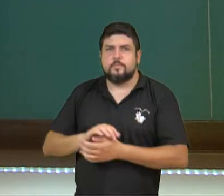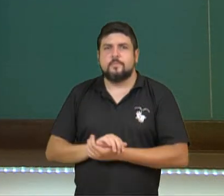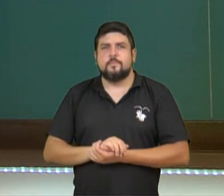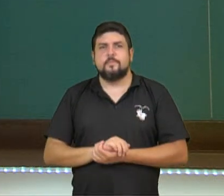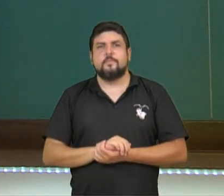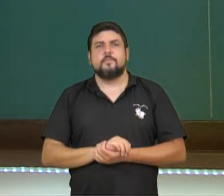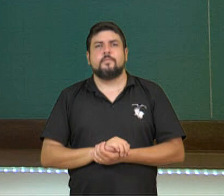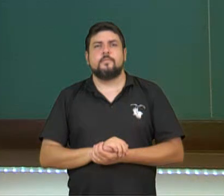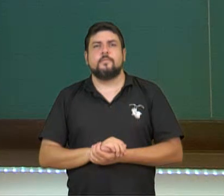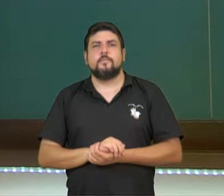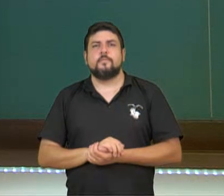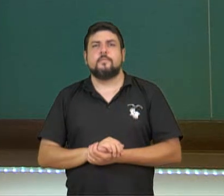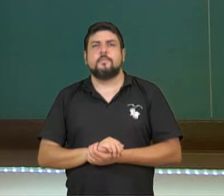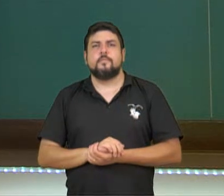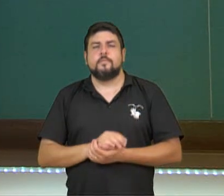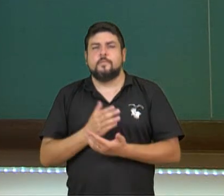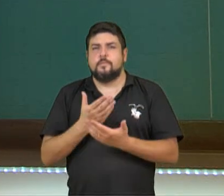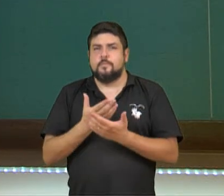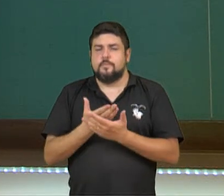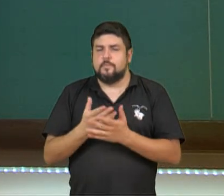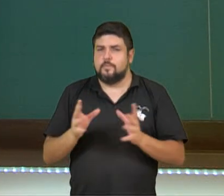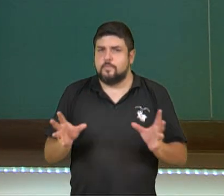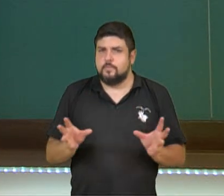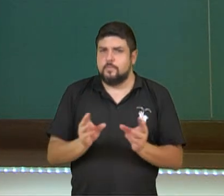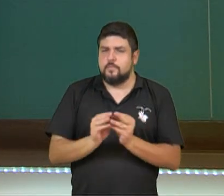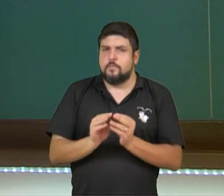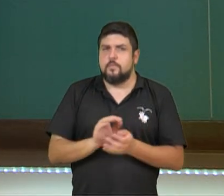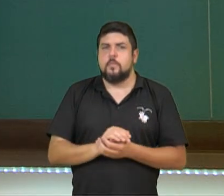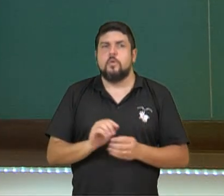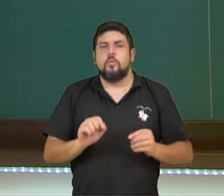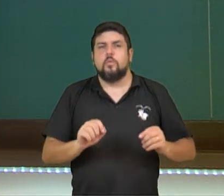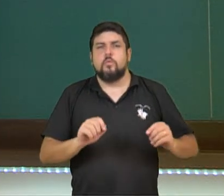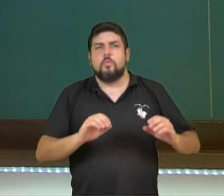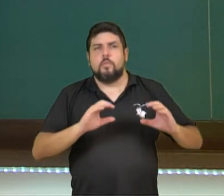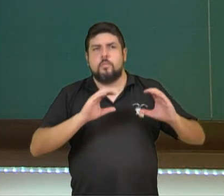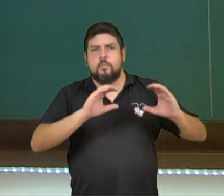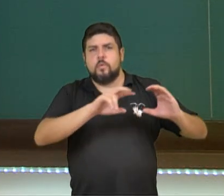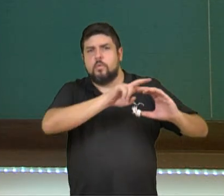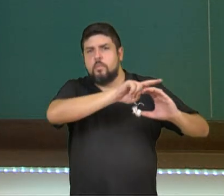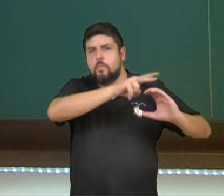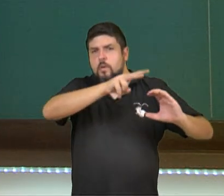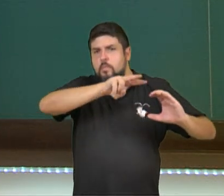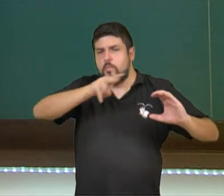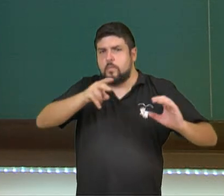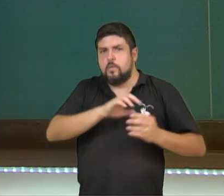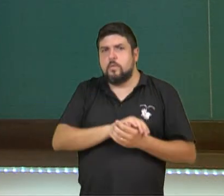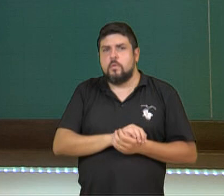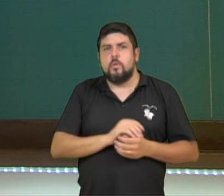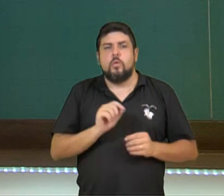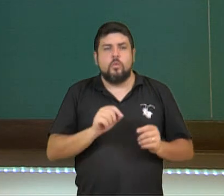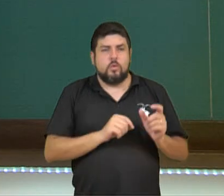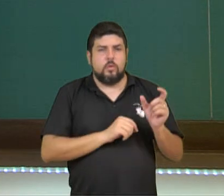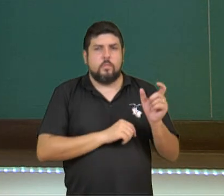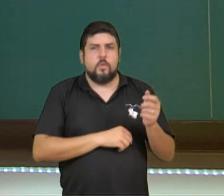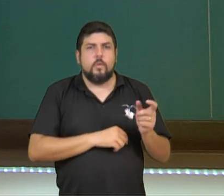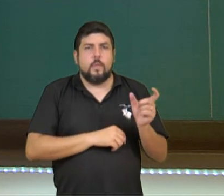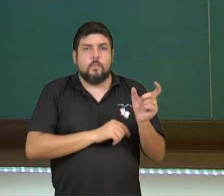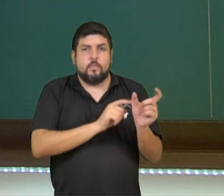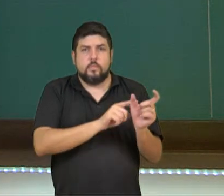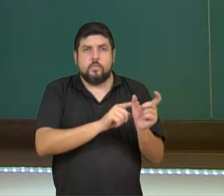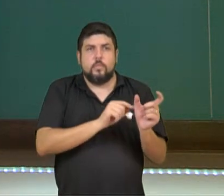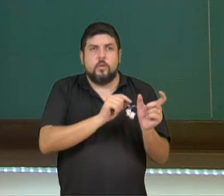ok? Então, o que, que vimos hoje, gente? Produto notável, que é o quadrado da soma. Primeiro e segundo termo, quadrado do